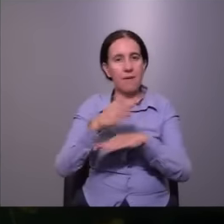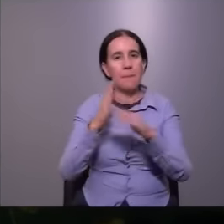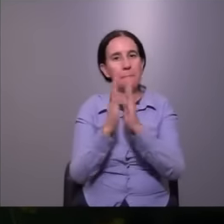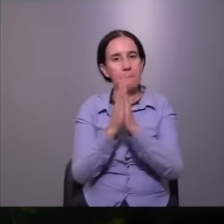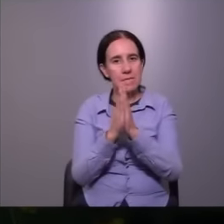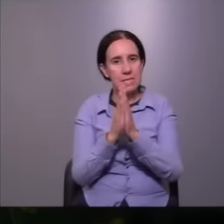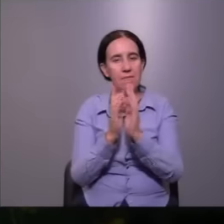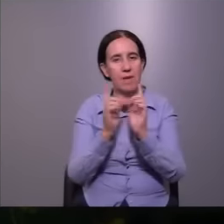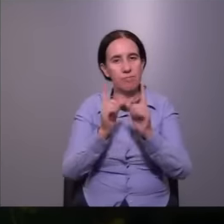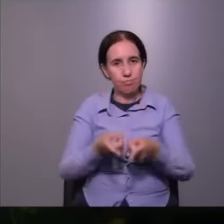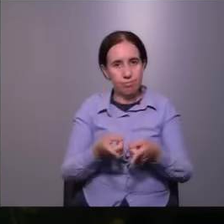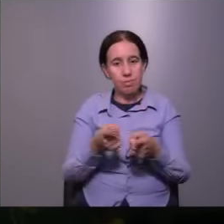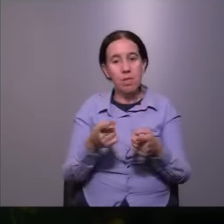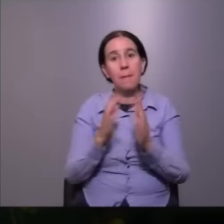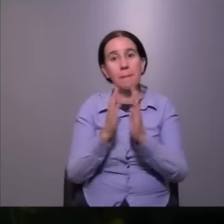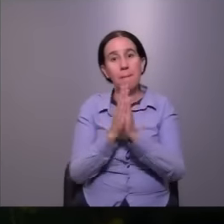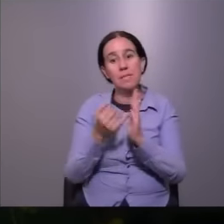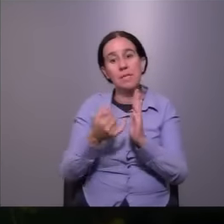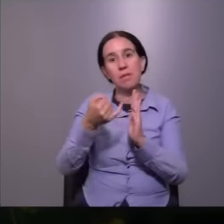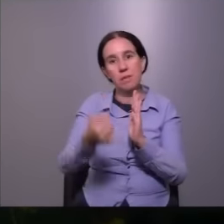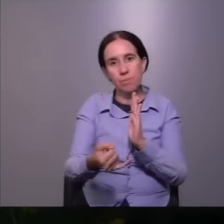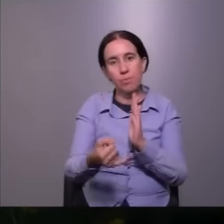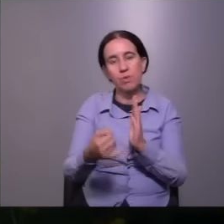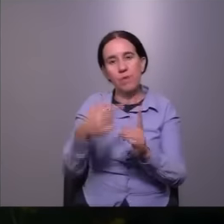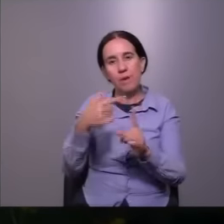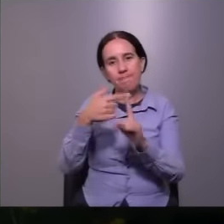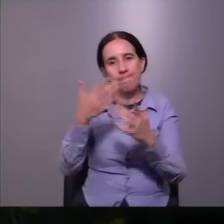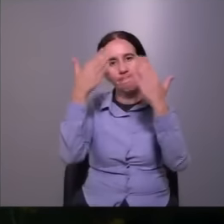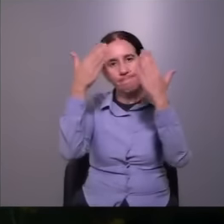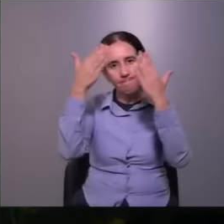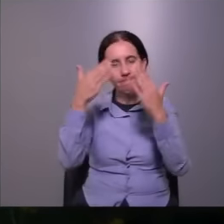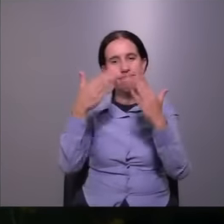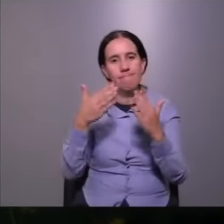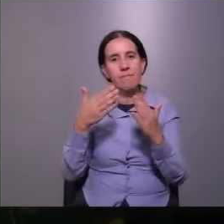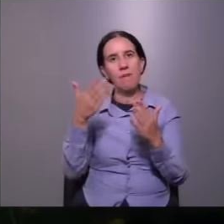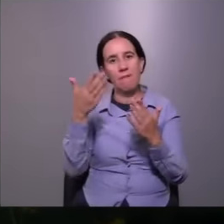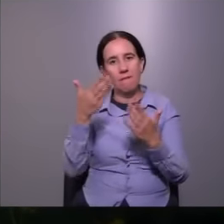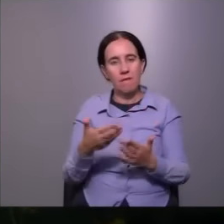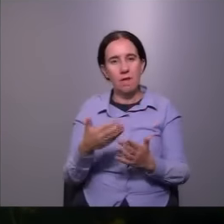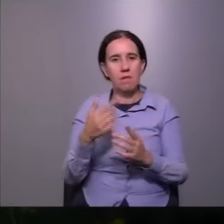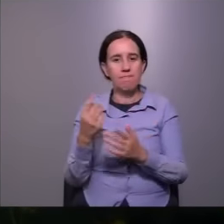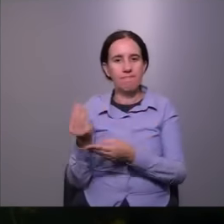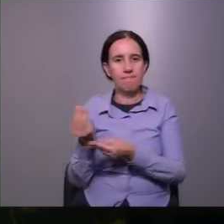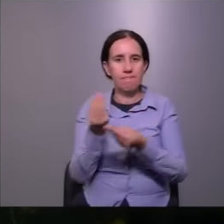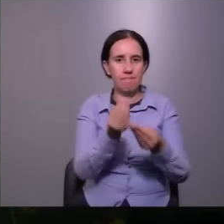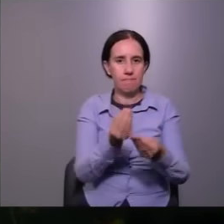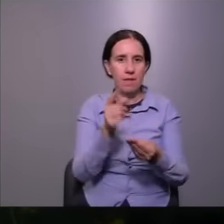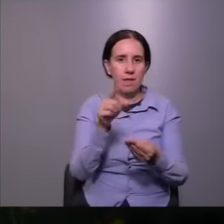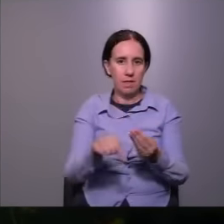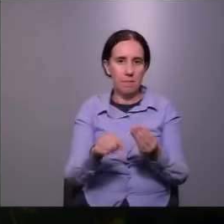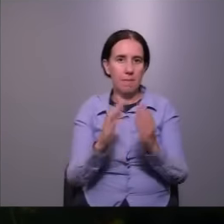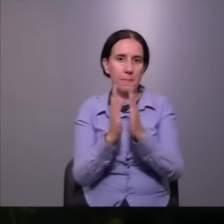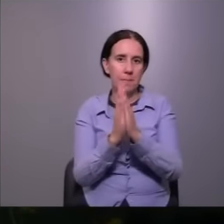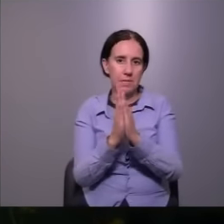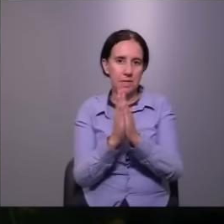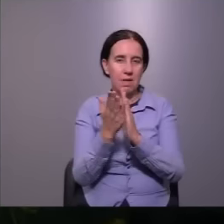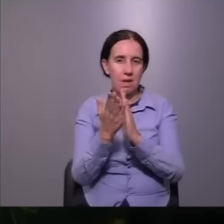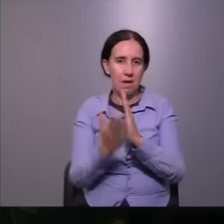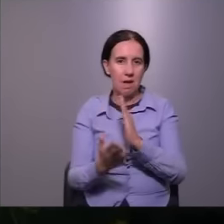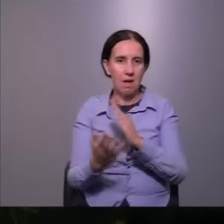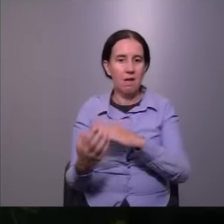16h30, na Basílica de Nossa Senhora do Rosário de Fátima, celebrar-se-á a Missa. E depois da Missa, haverá a